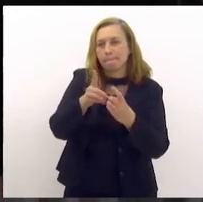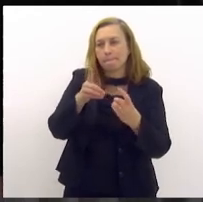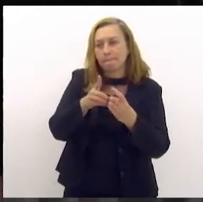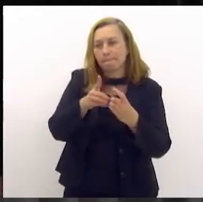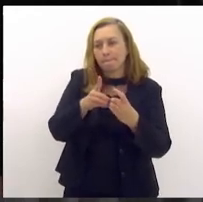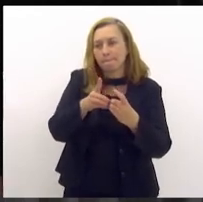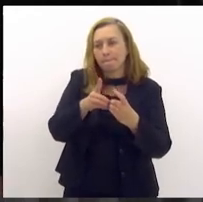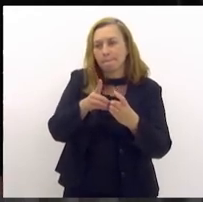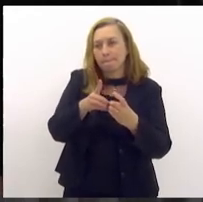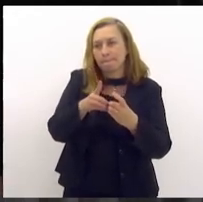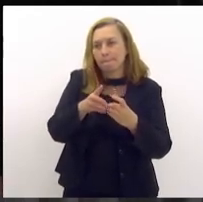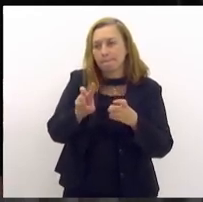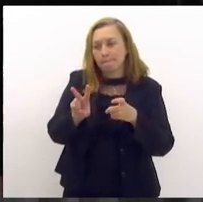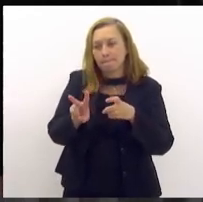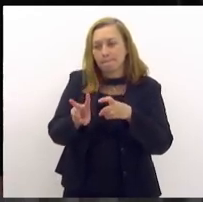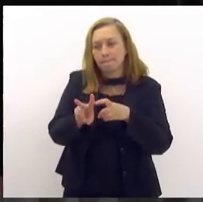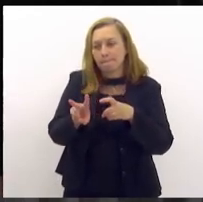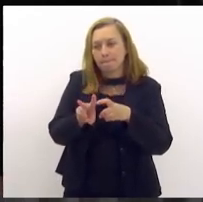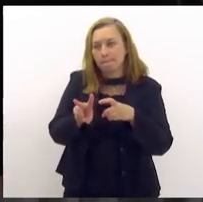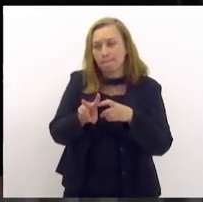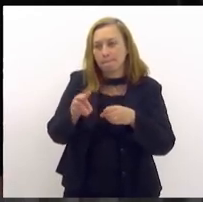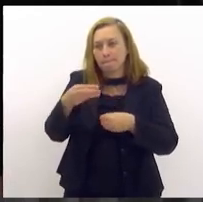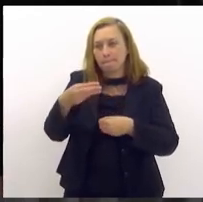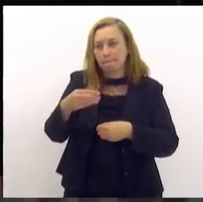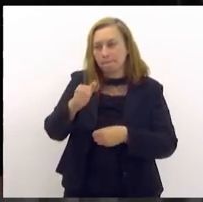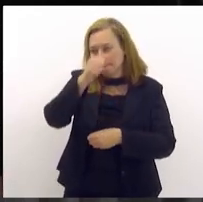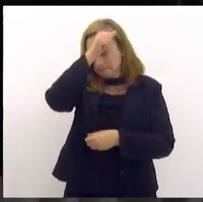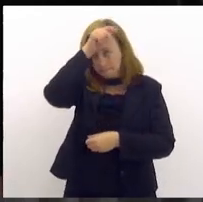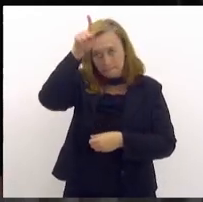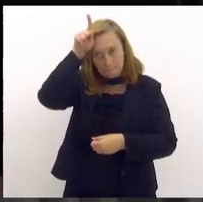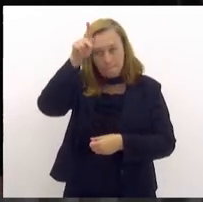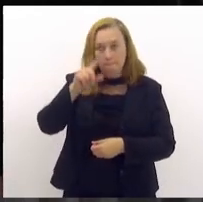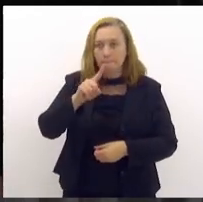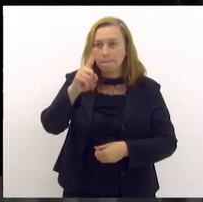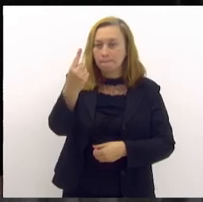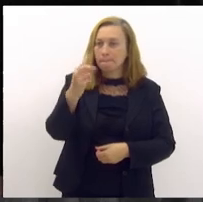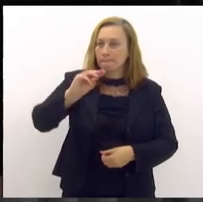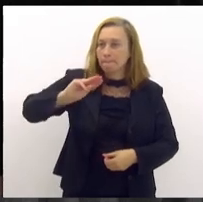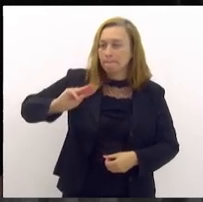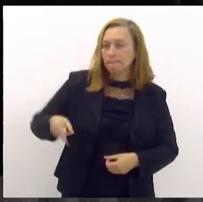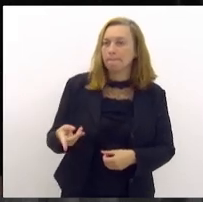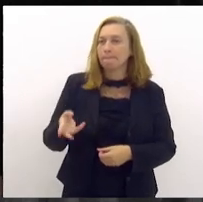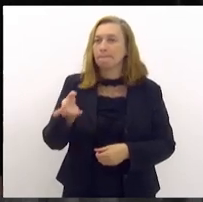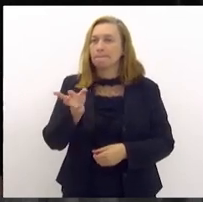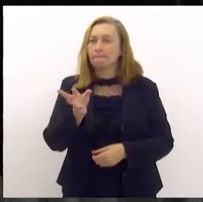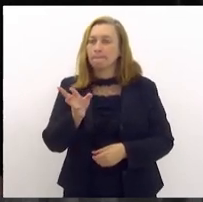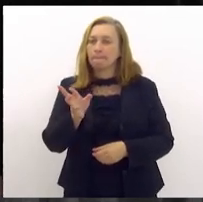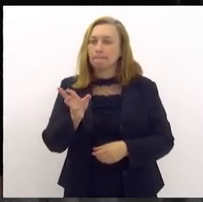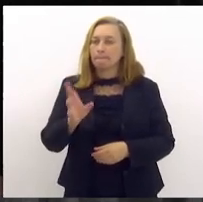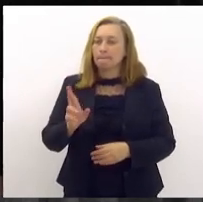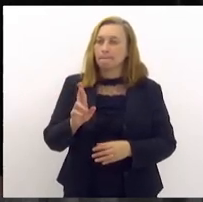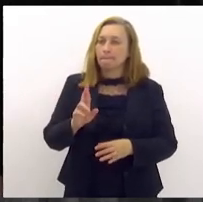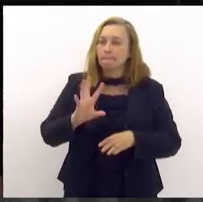Veterinário Municipal. O CAVEM estará recebendo 1 milhão de reais, emenda relacionada